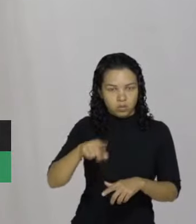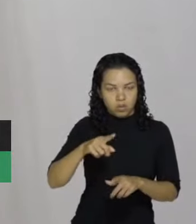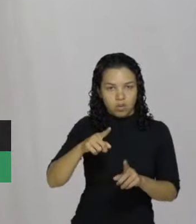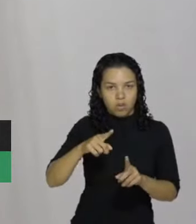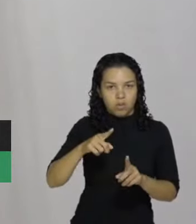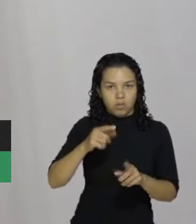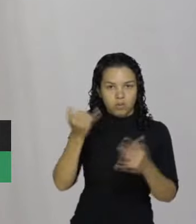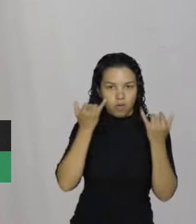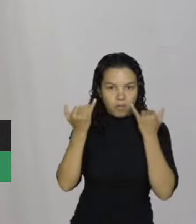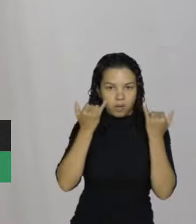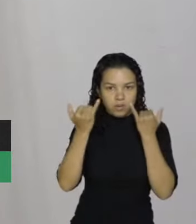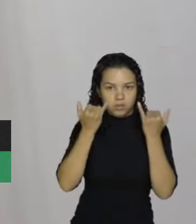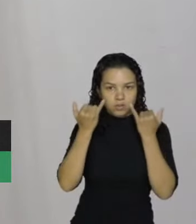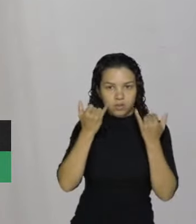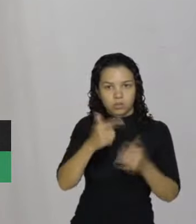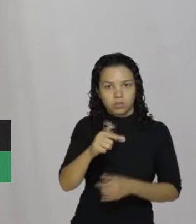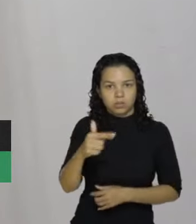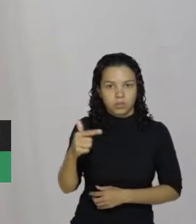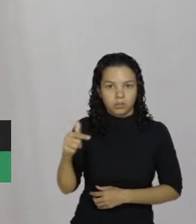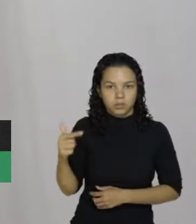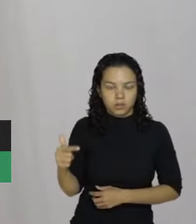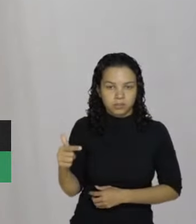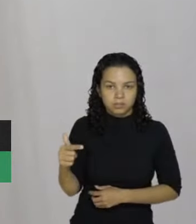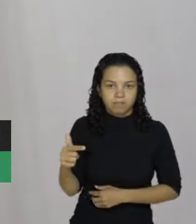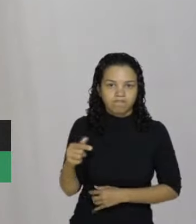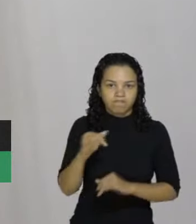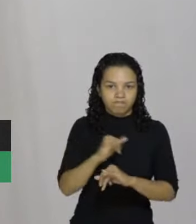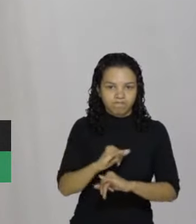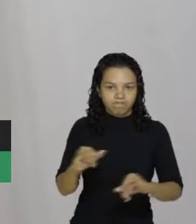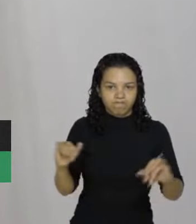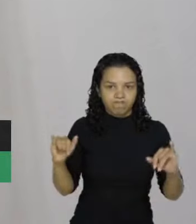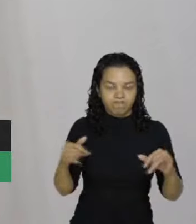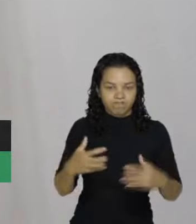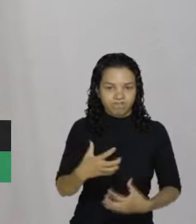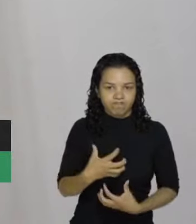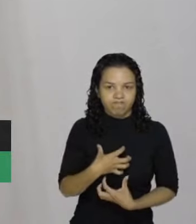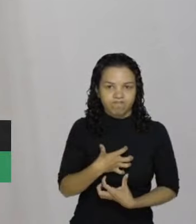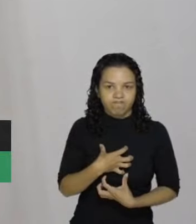oficiais registrados, mas dizer do meu profundo sentimento